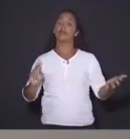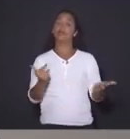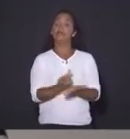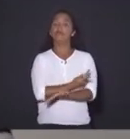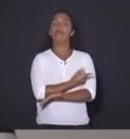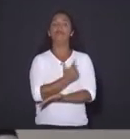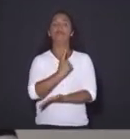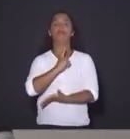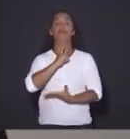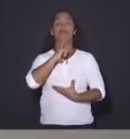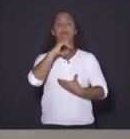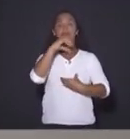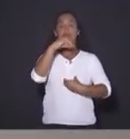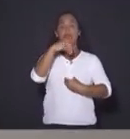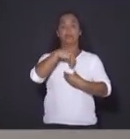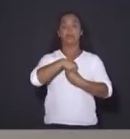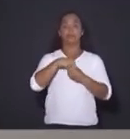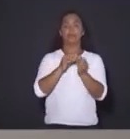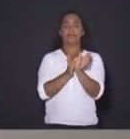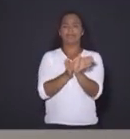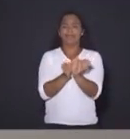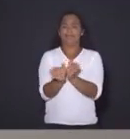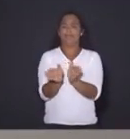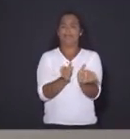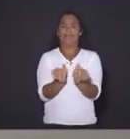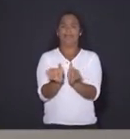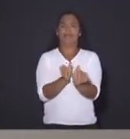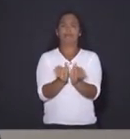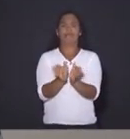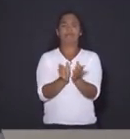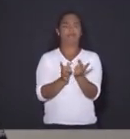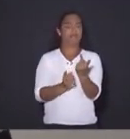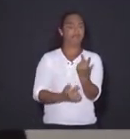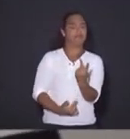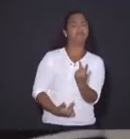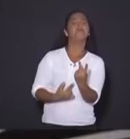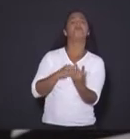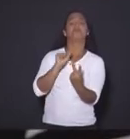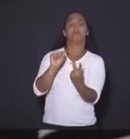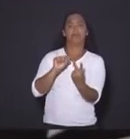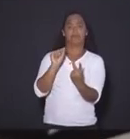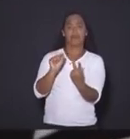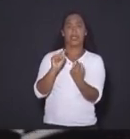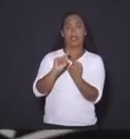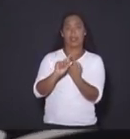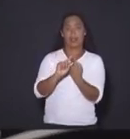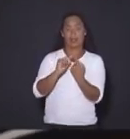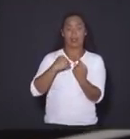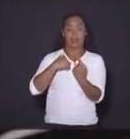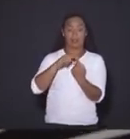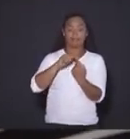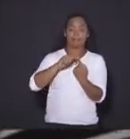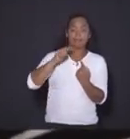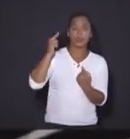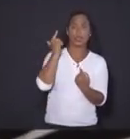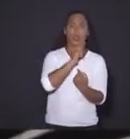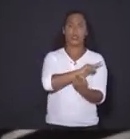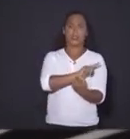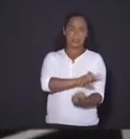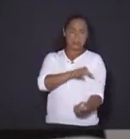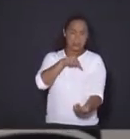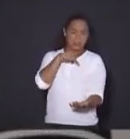carrega dentro de si uma ambigüidade e o que essa ambigüidade é a capacidade que ele tem de se afirmar